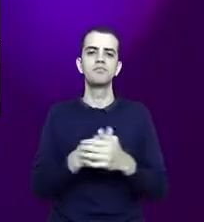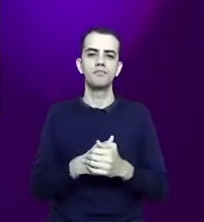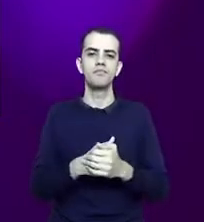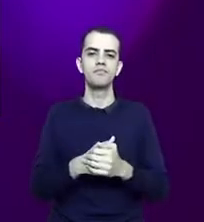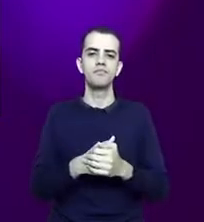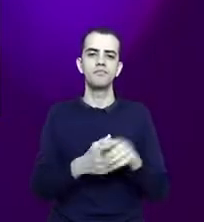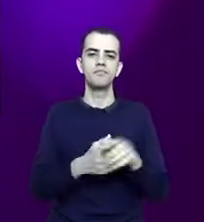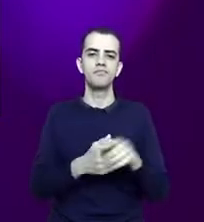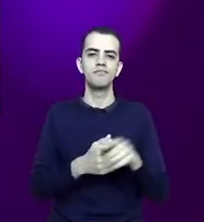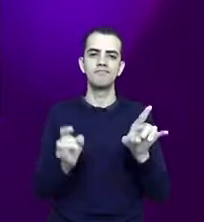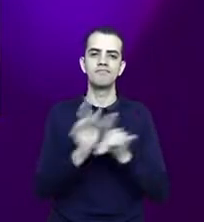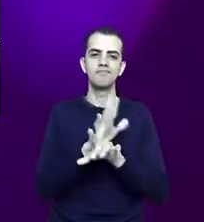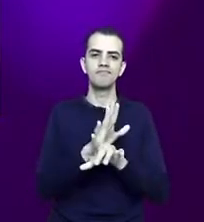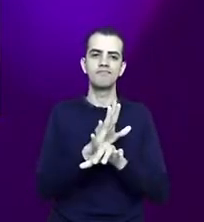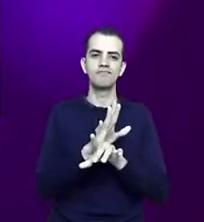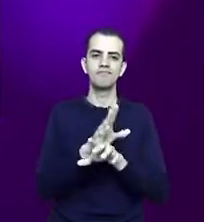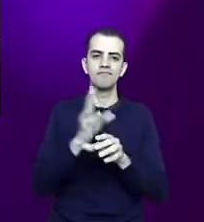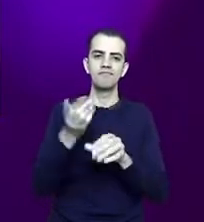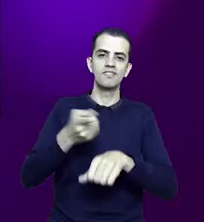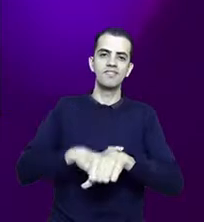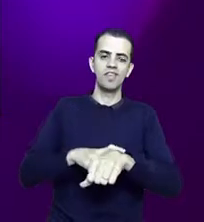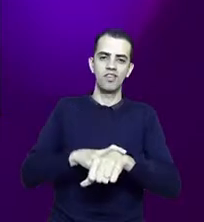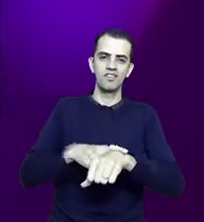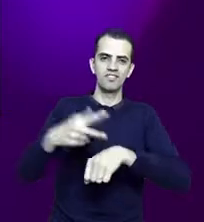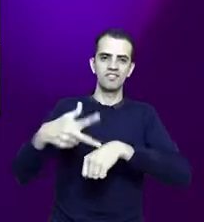momento intraoperatório, que a gente